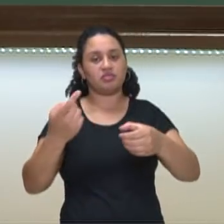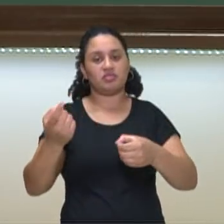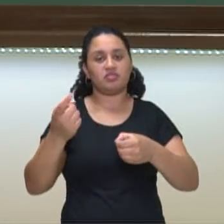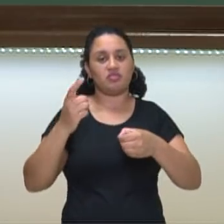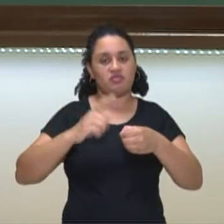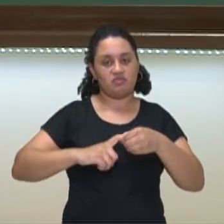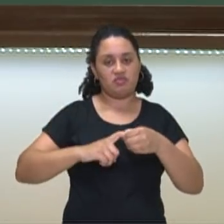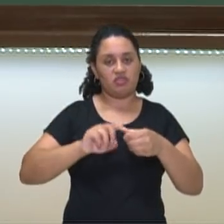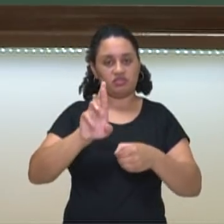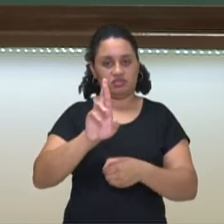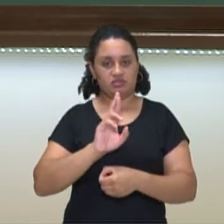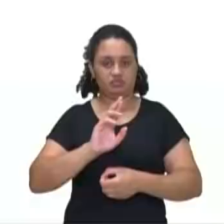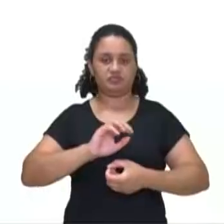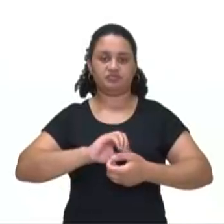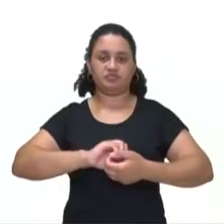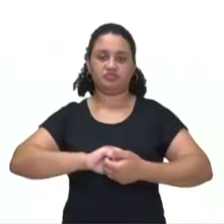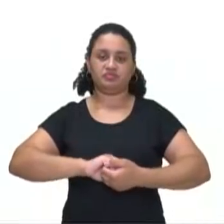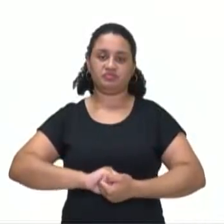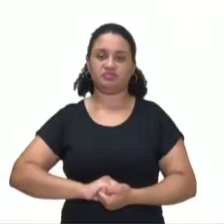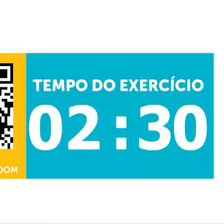volto com a resposta.